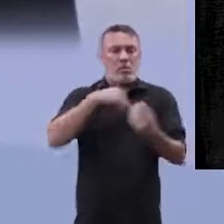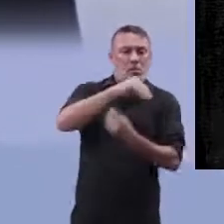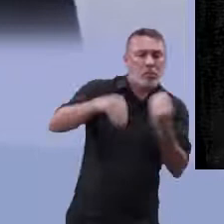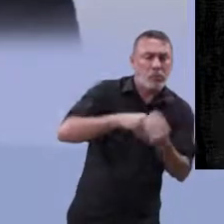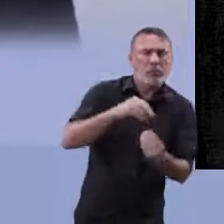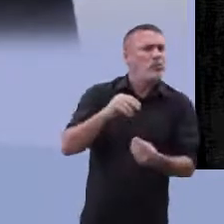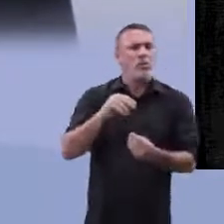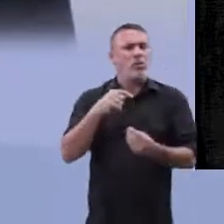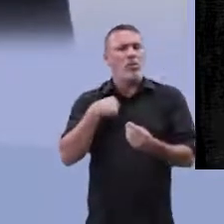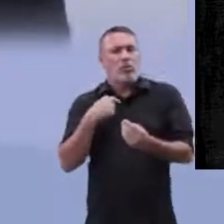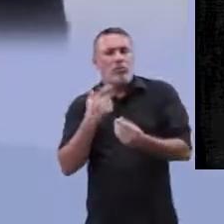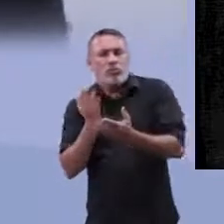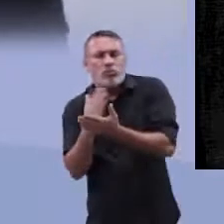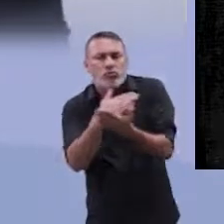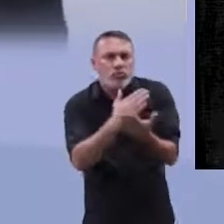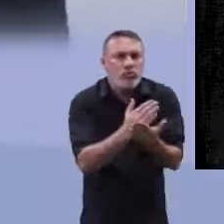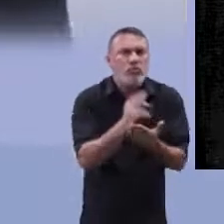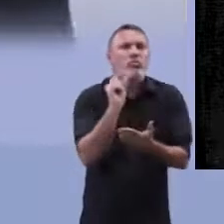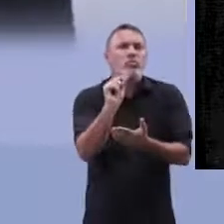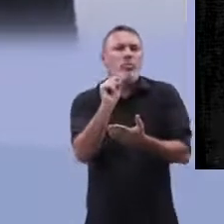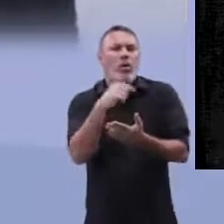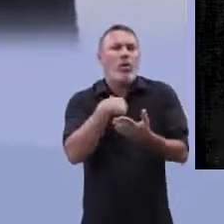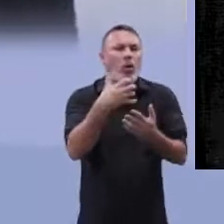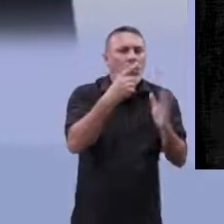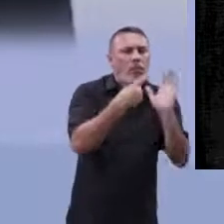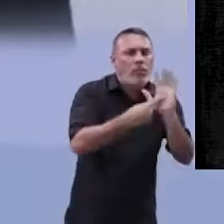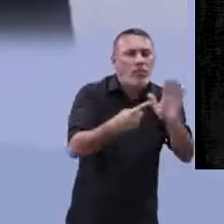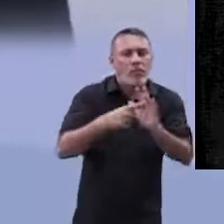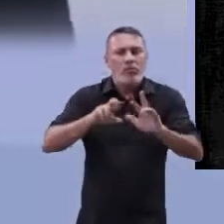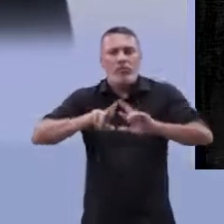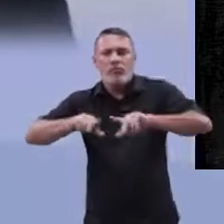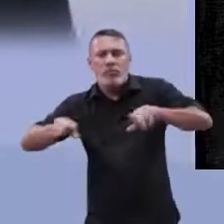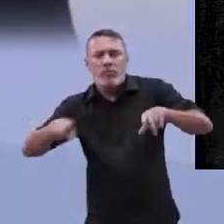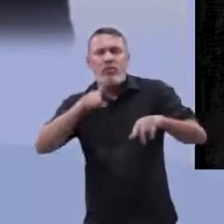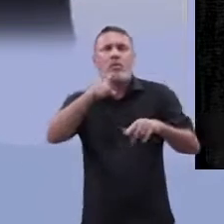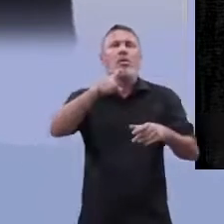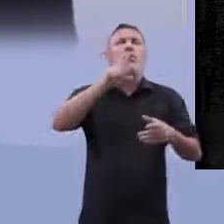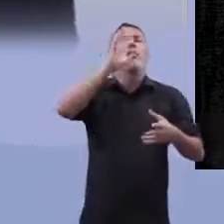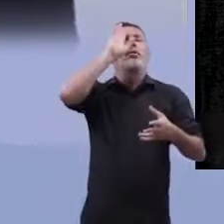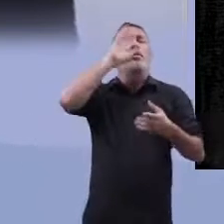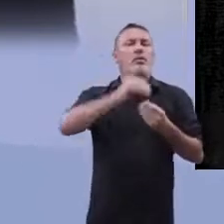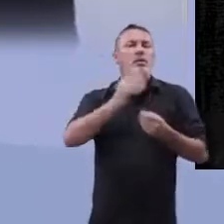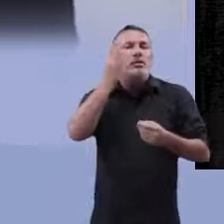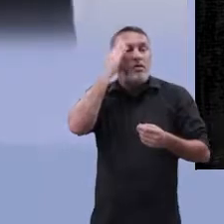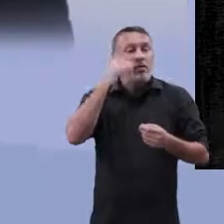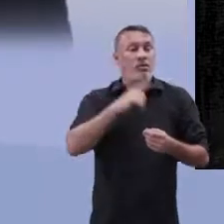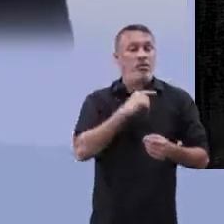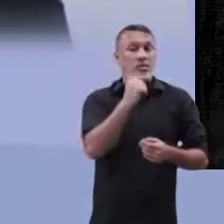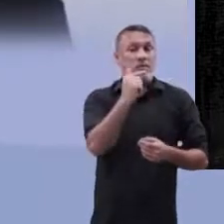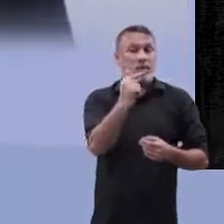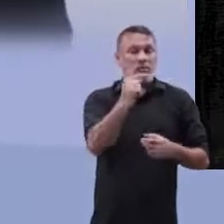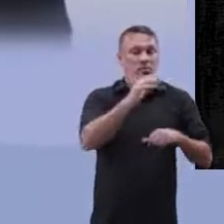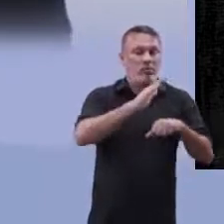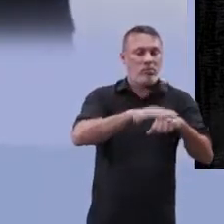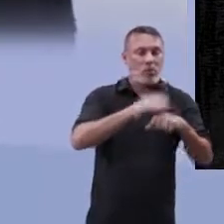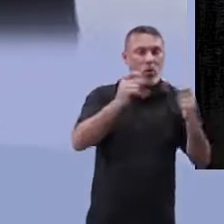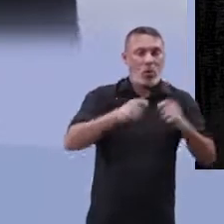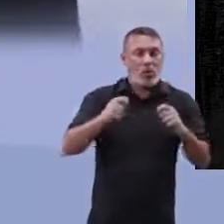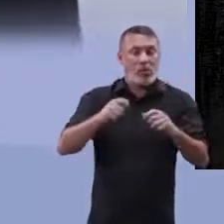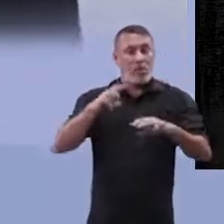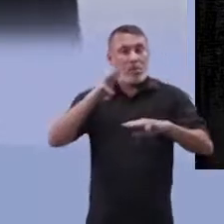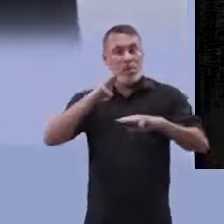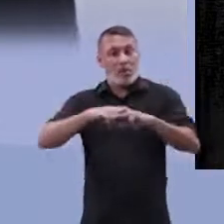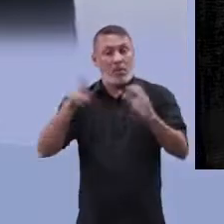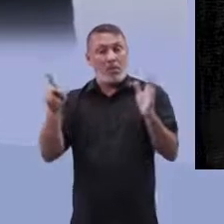nosso estudo aqui, o nosso hackeamento da matemática é separado por competências dentro das